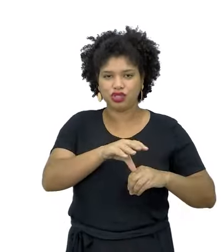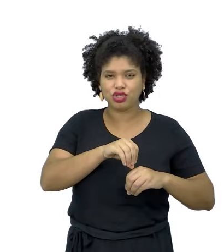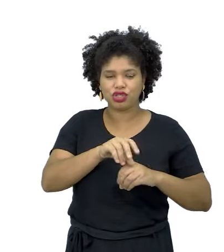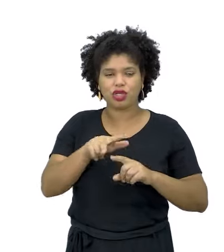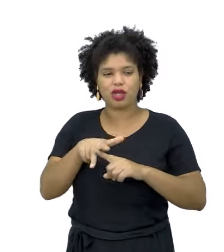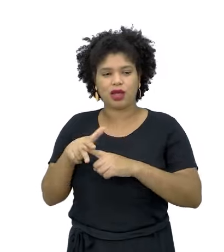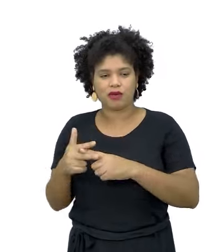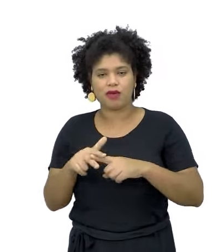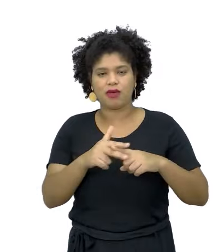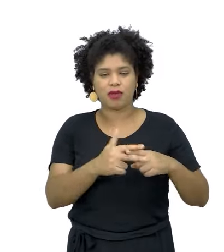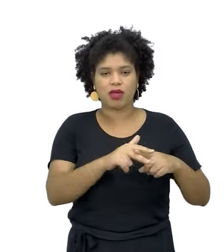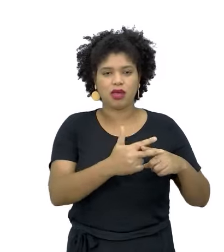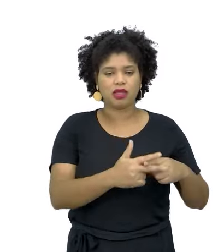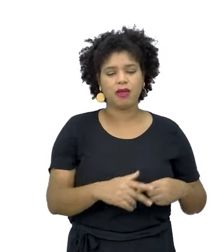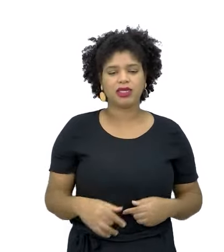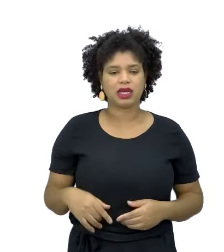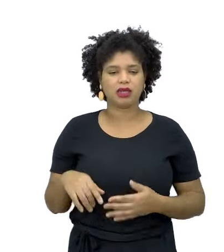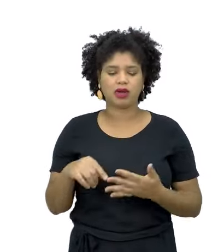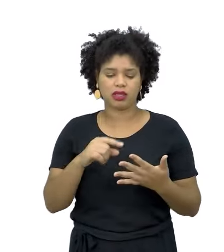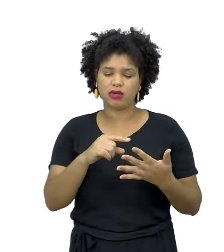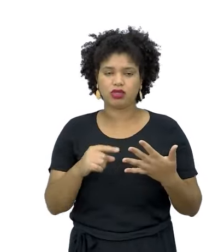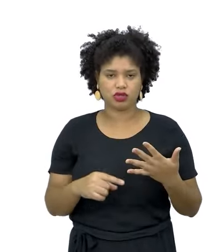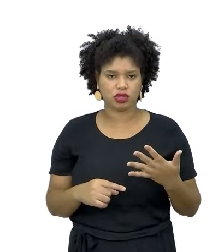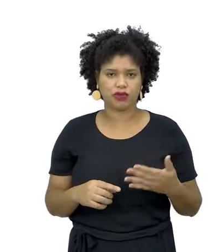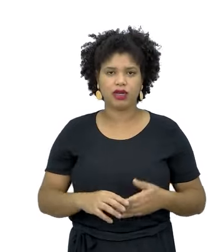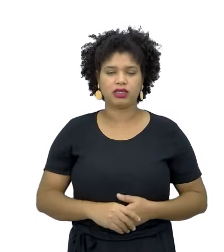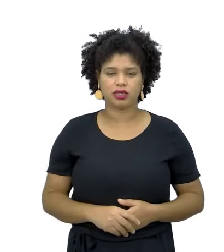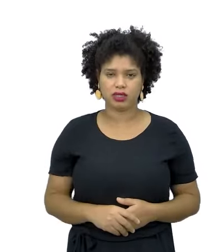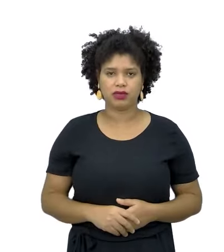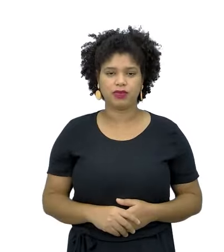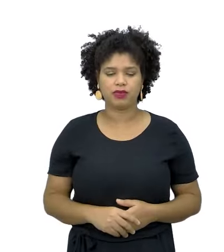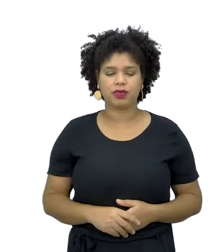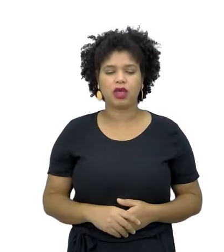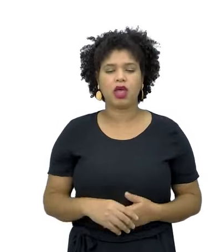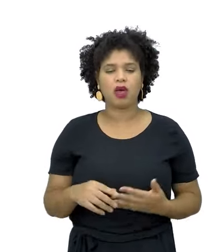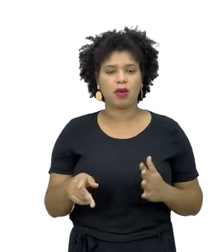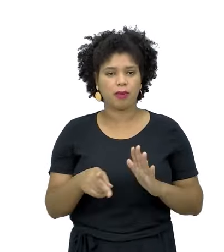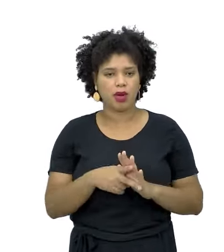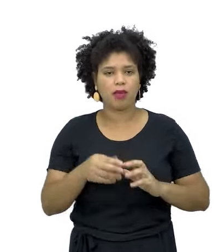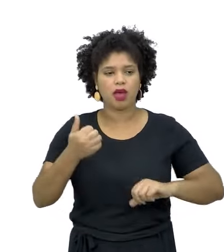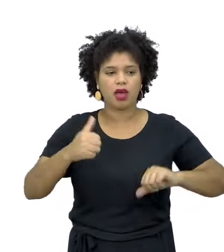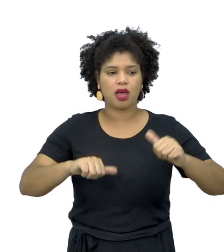ferramentas para o professor com o intuito de viabilizar a